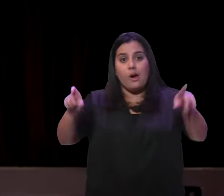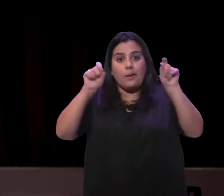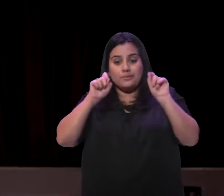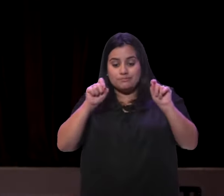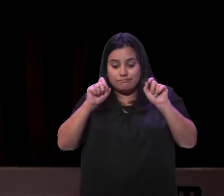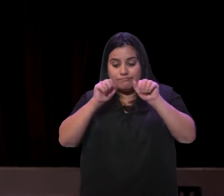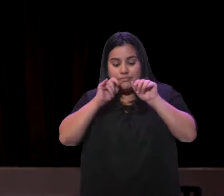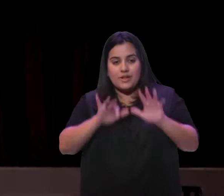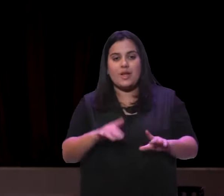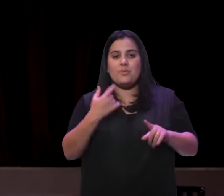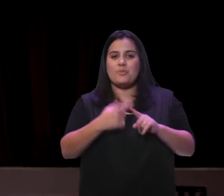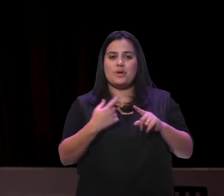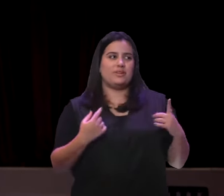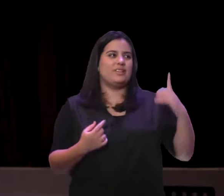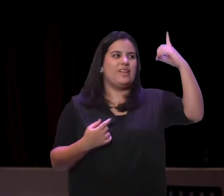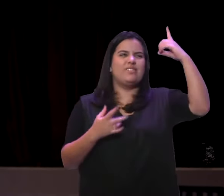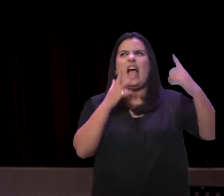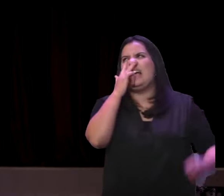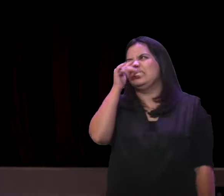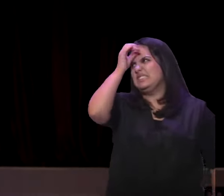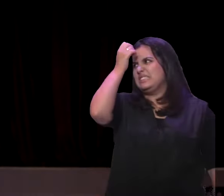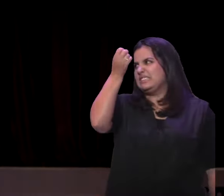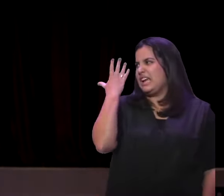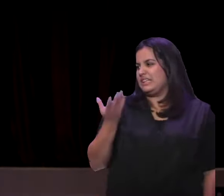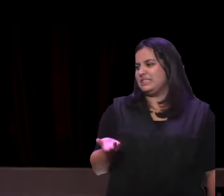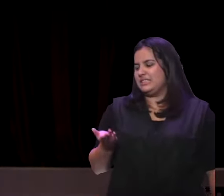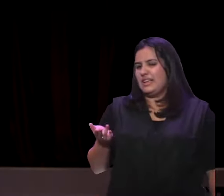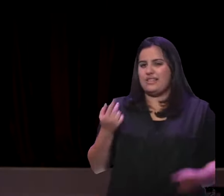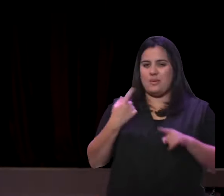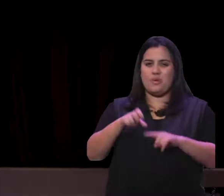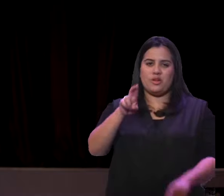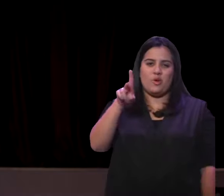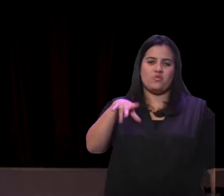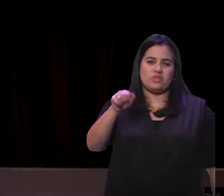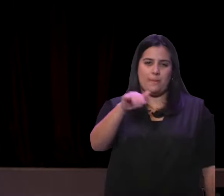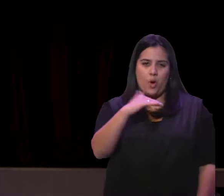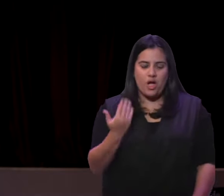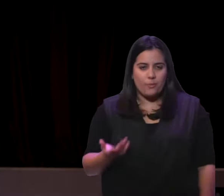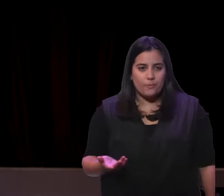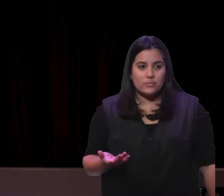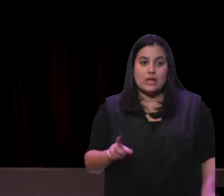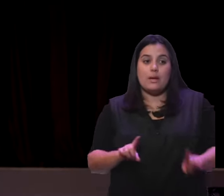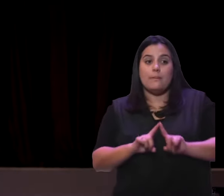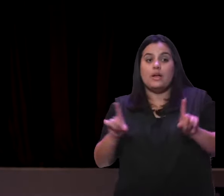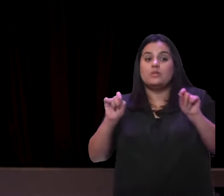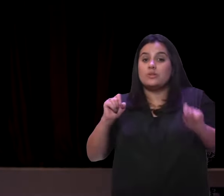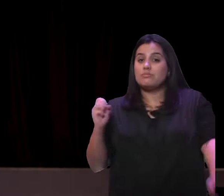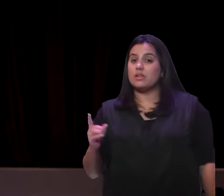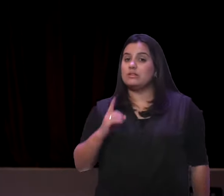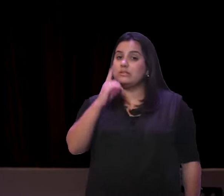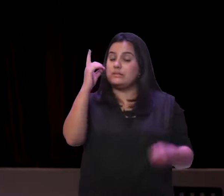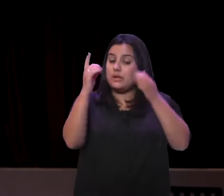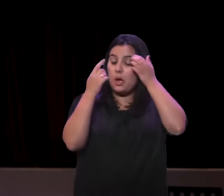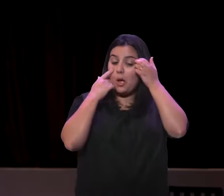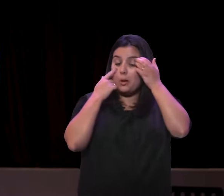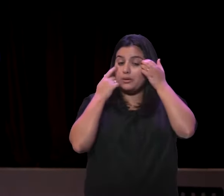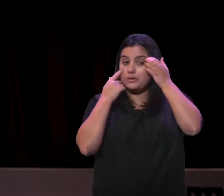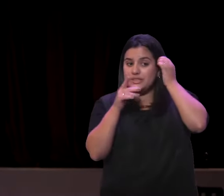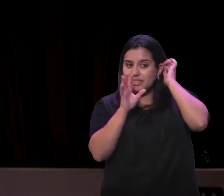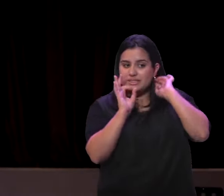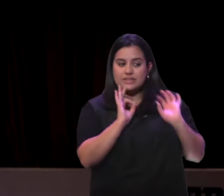porque Davi tinha meio que desistido de ir atrás da arca depois da morte de Uzá. Mas aí chega o rei Davi: você tem certeza? Olha a casa